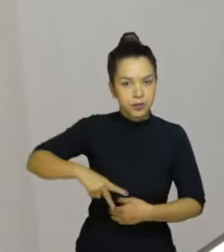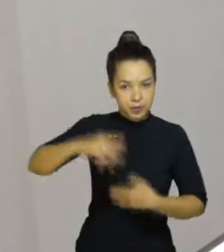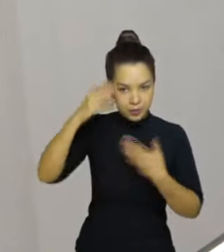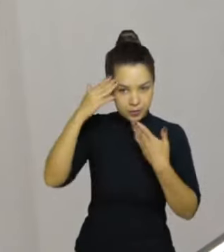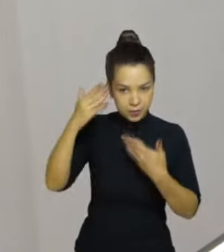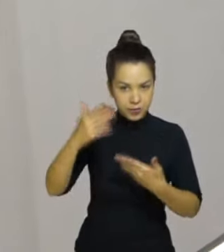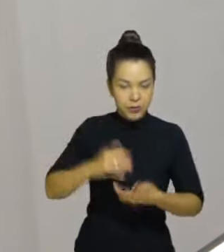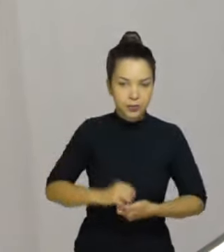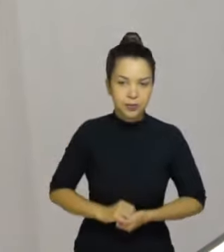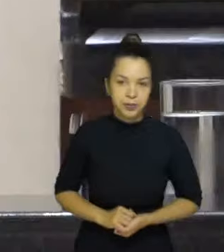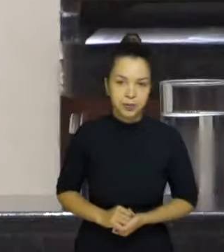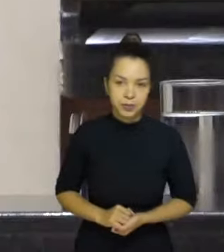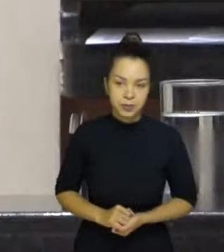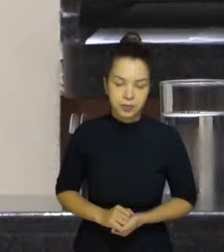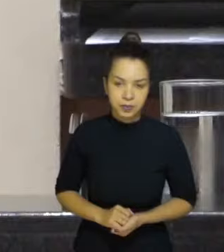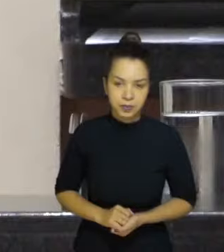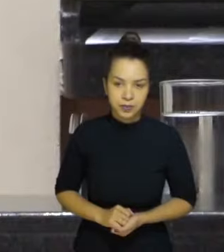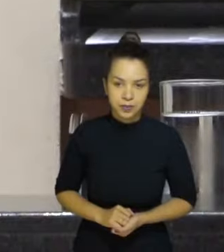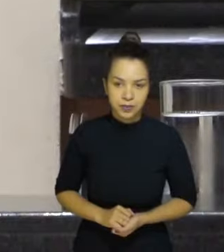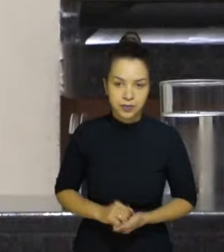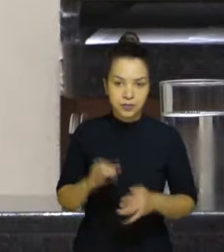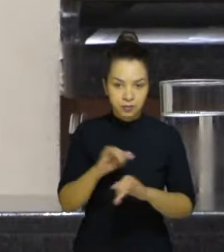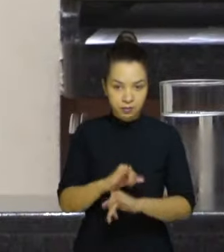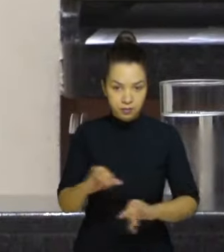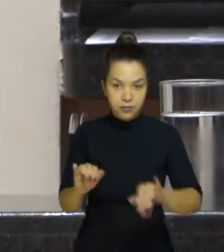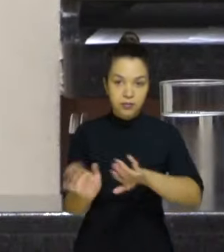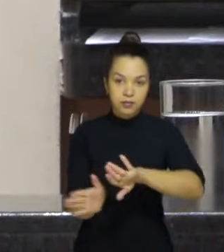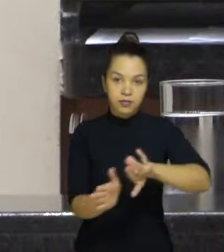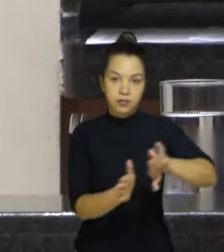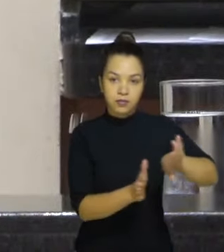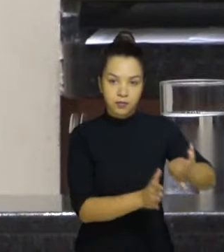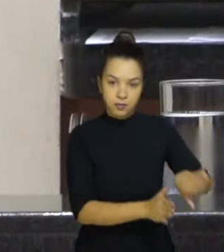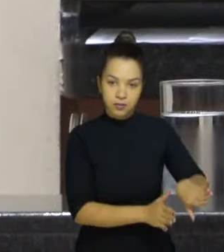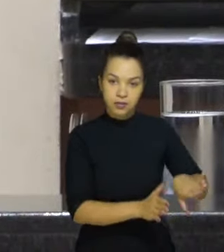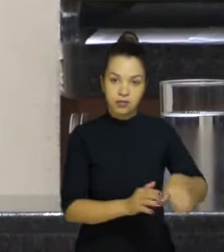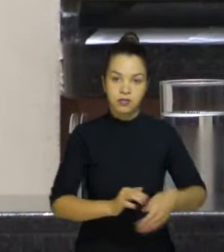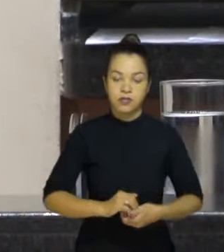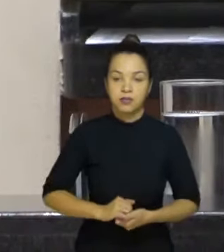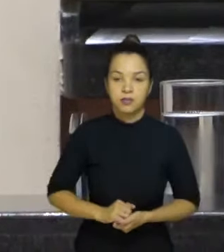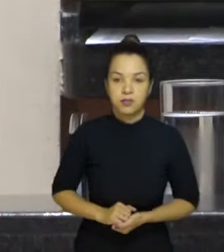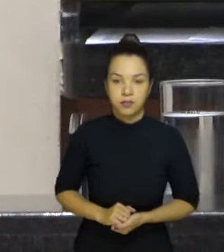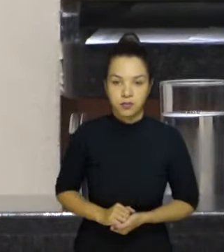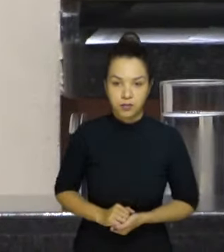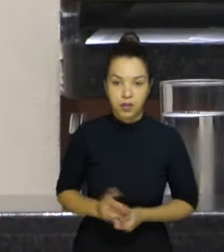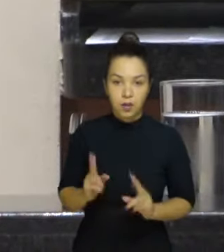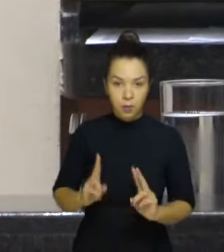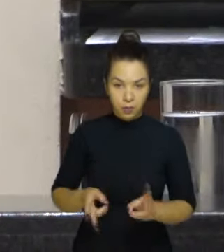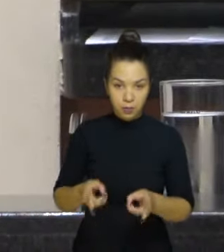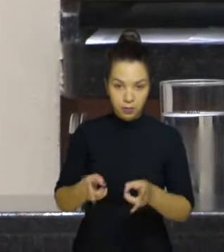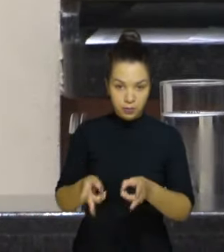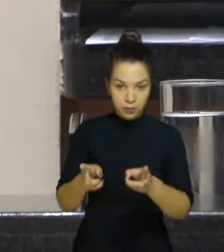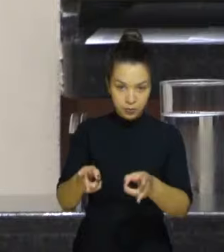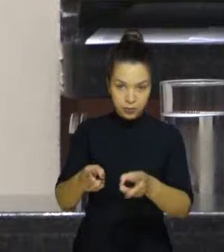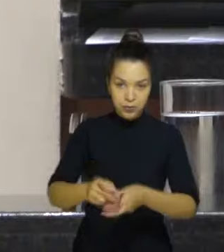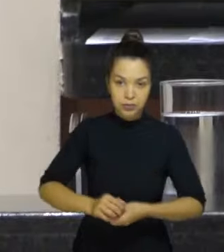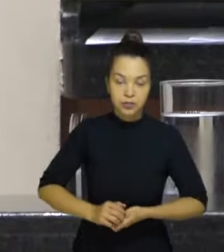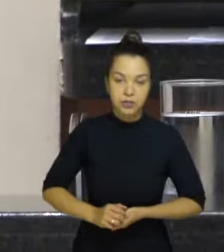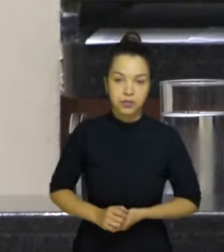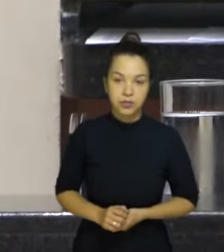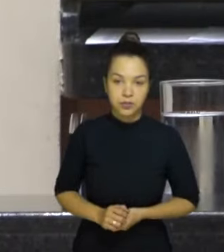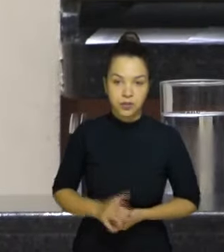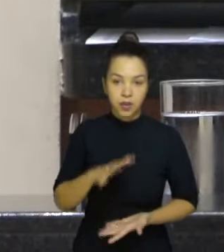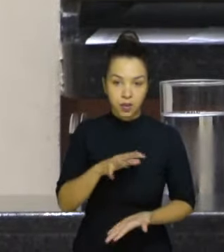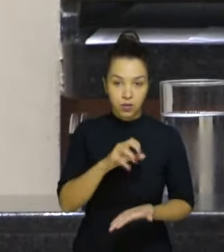oportunidade. Feita a manifestação, deputado Camilo. Na sequência,